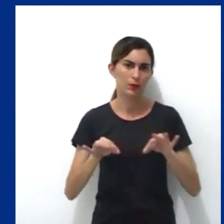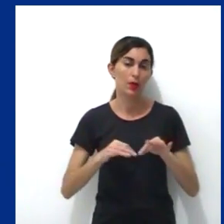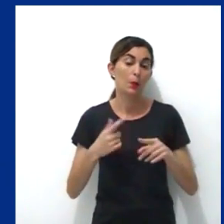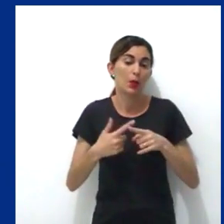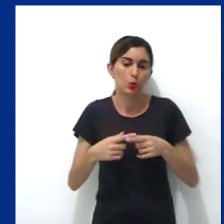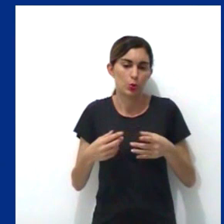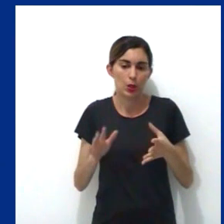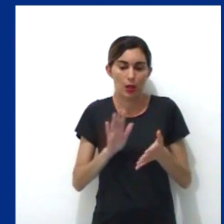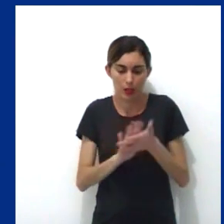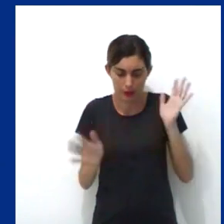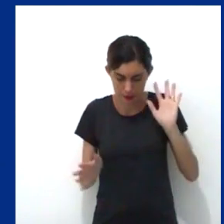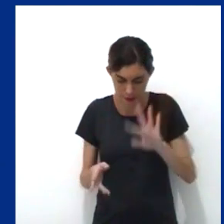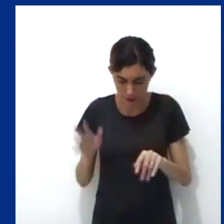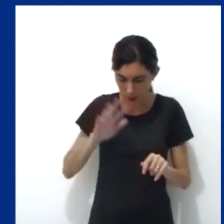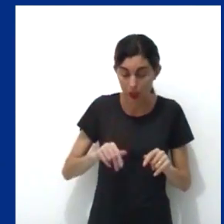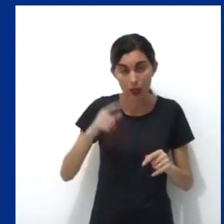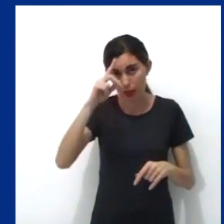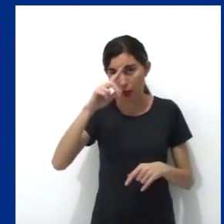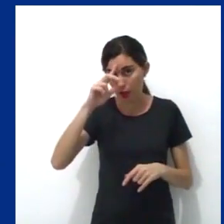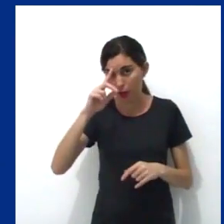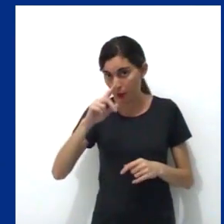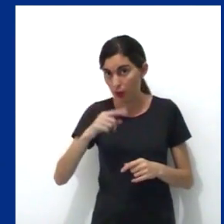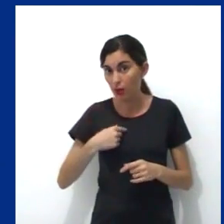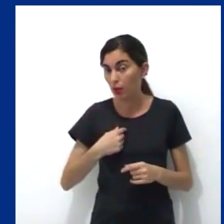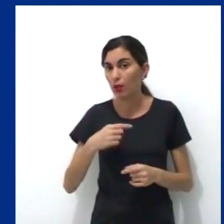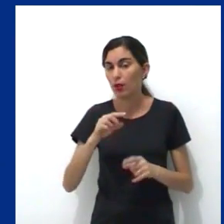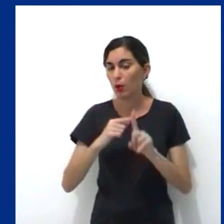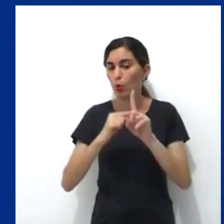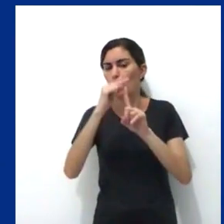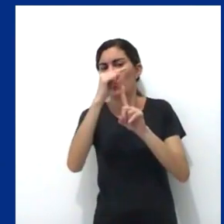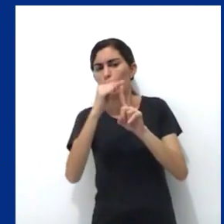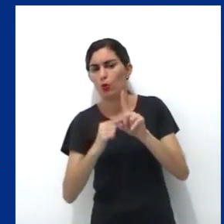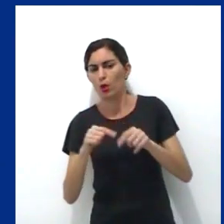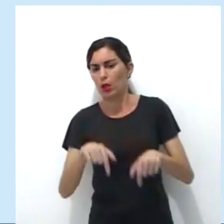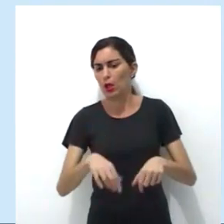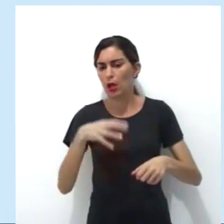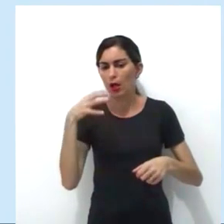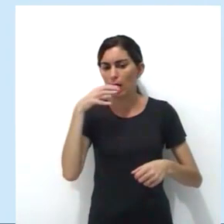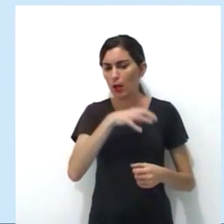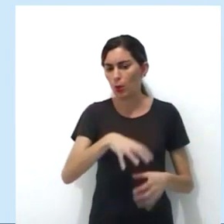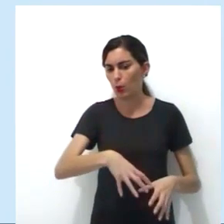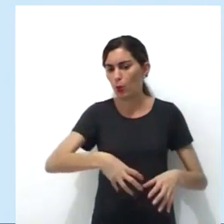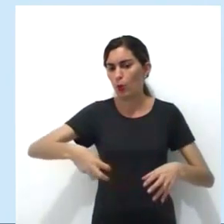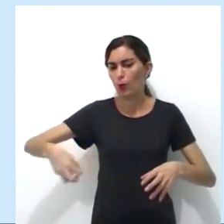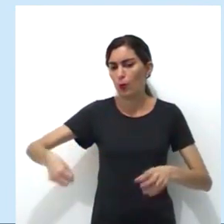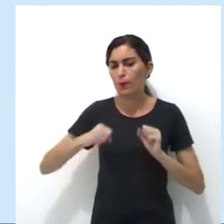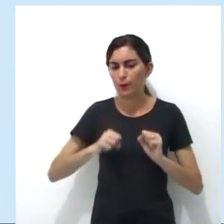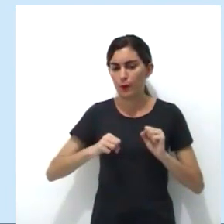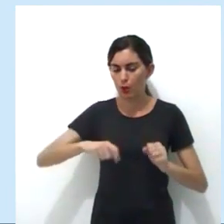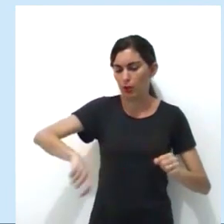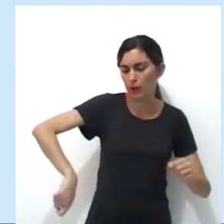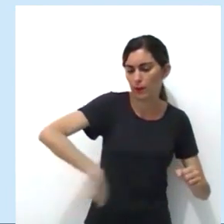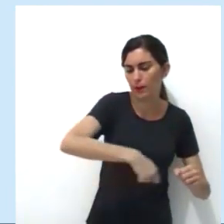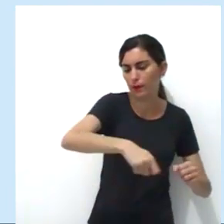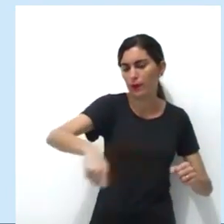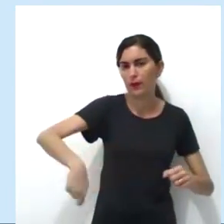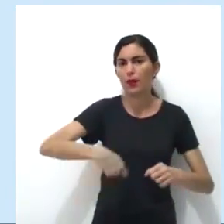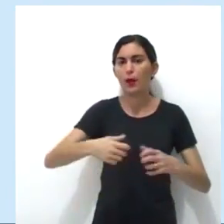ela está segurando a panela com um paninho ali, usando a colher de madeira, né? Então, Nazaré, ela está correta